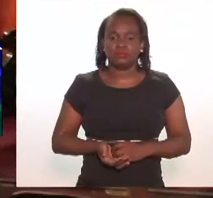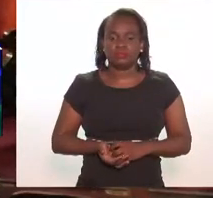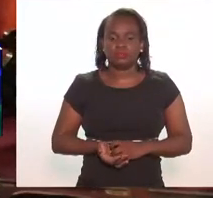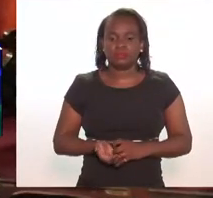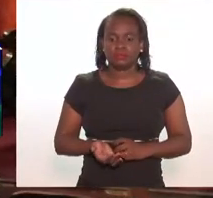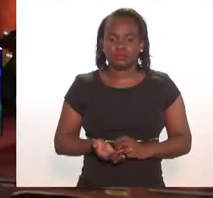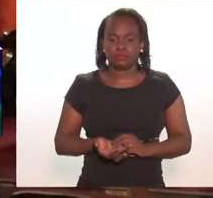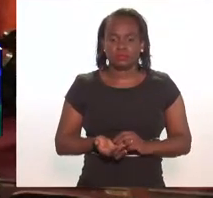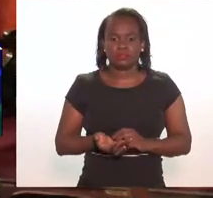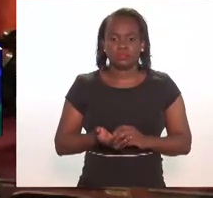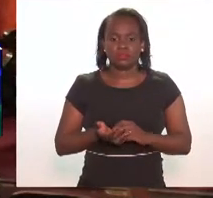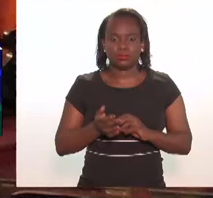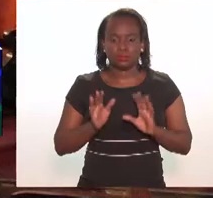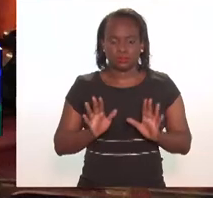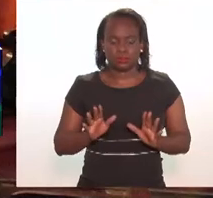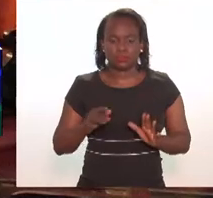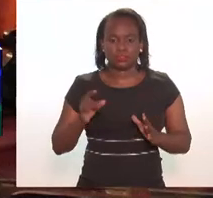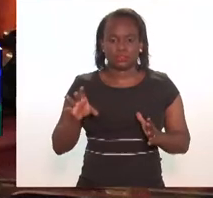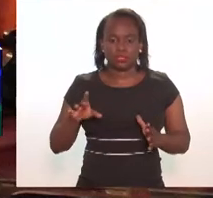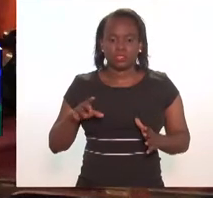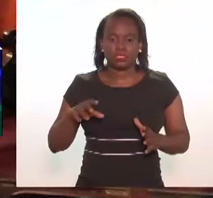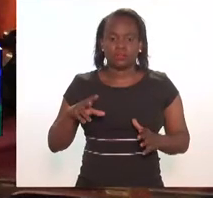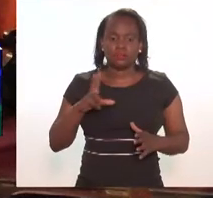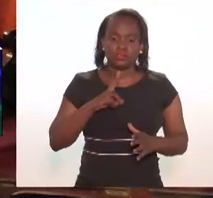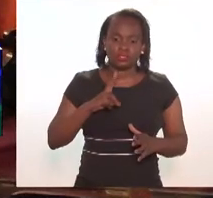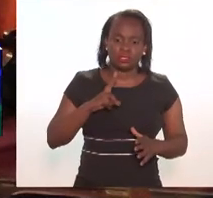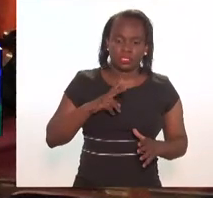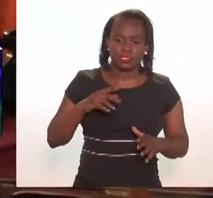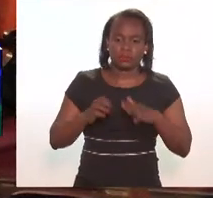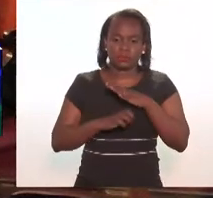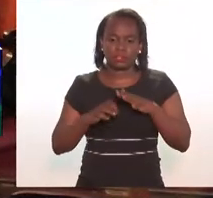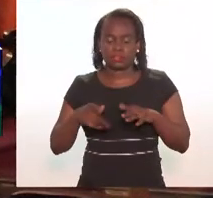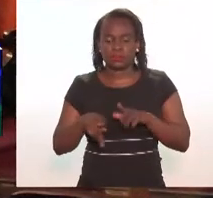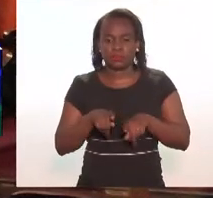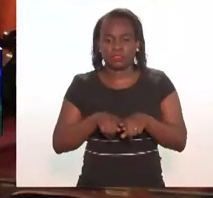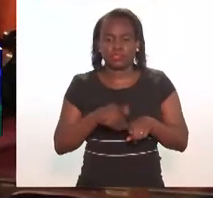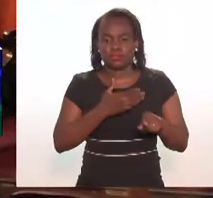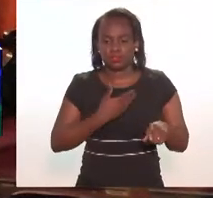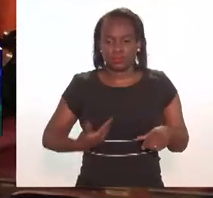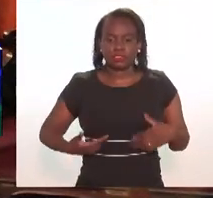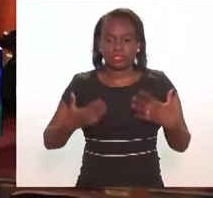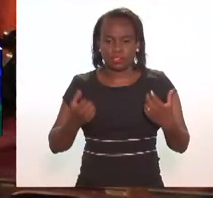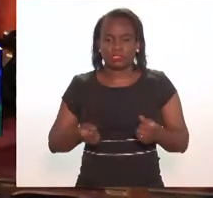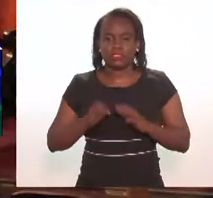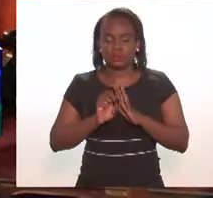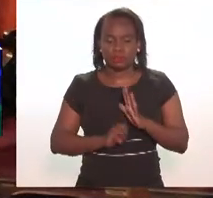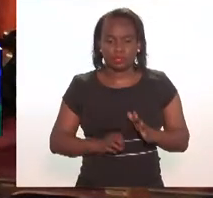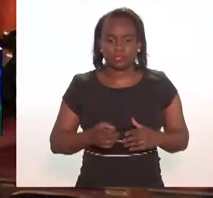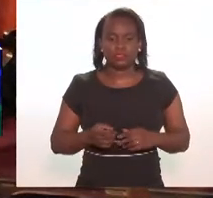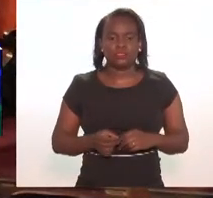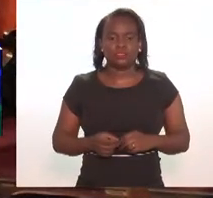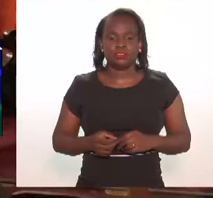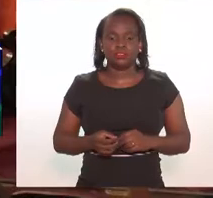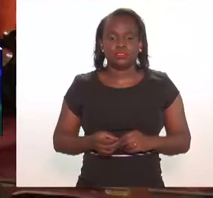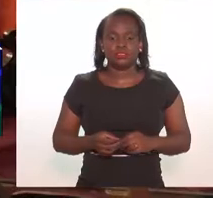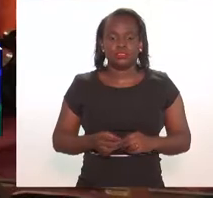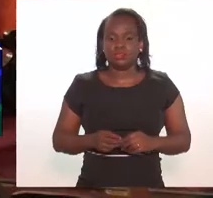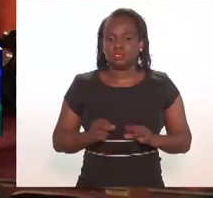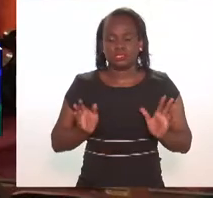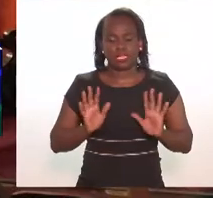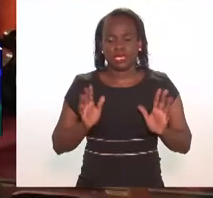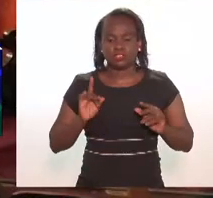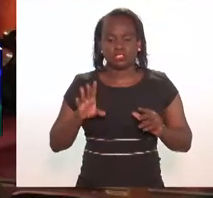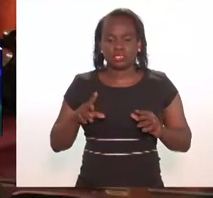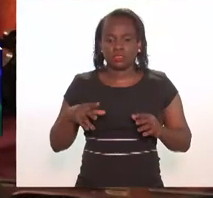É só põe iniciativa privada e governo. Ok, presidente. Está colhida a emenda pela. Incentivará, nada demais, só